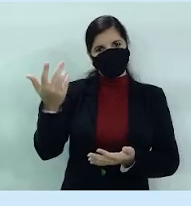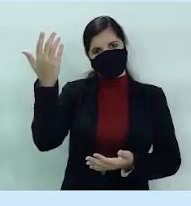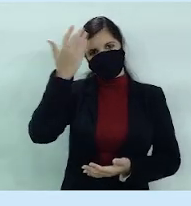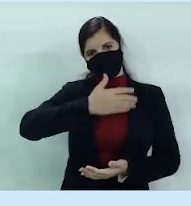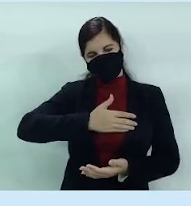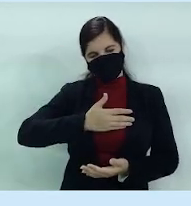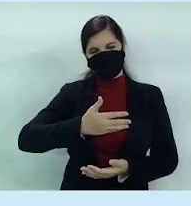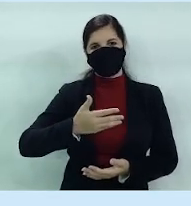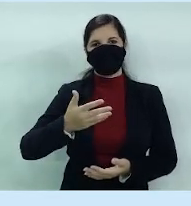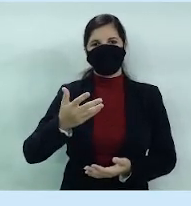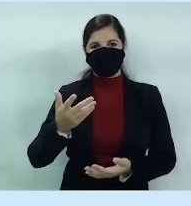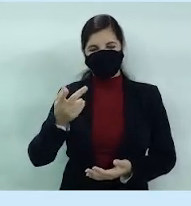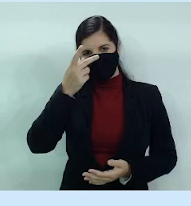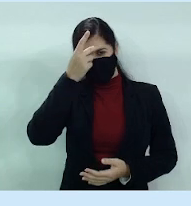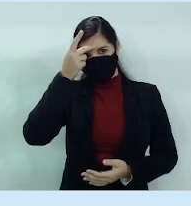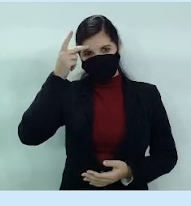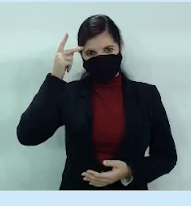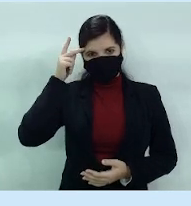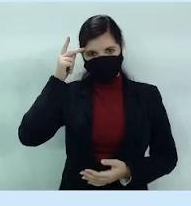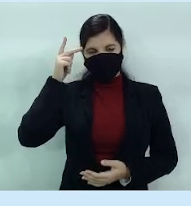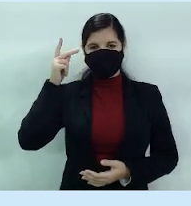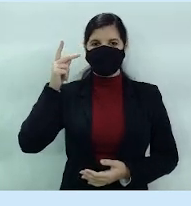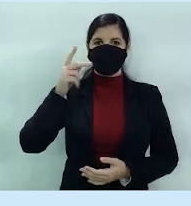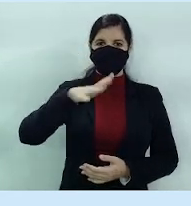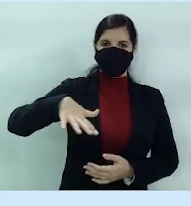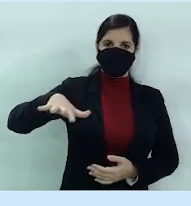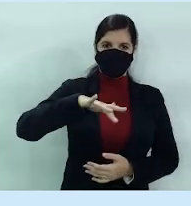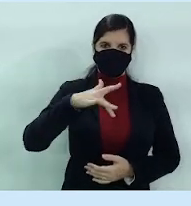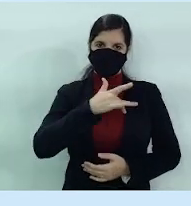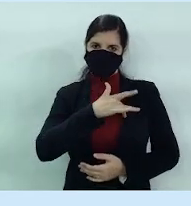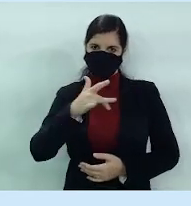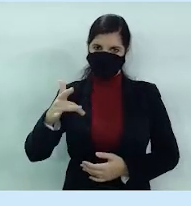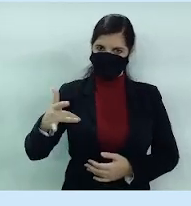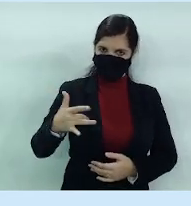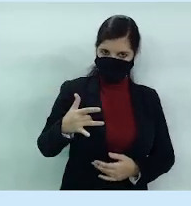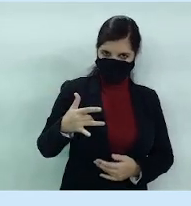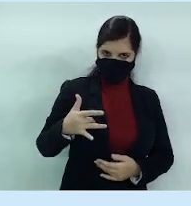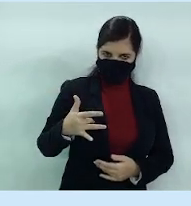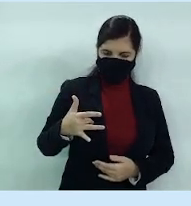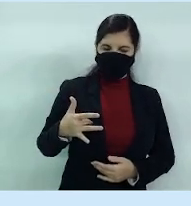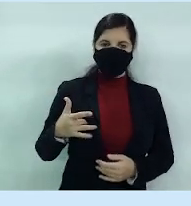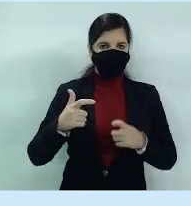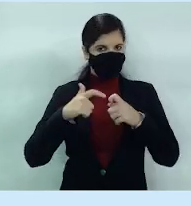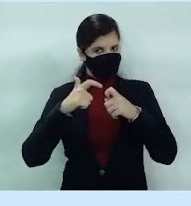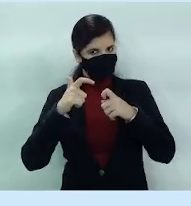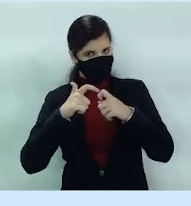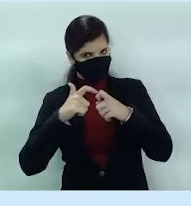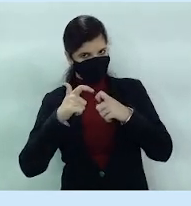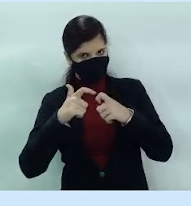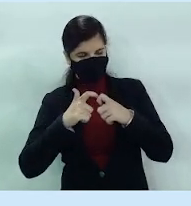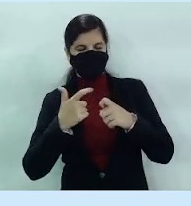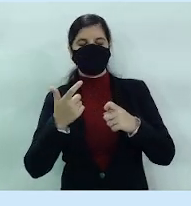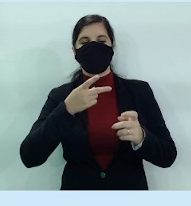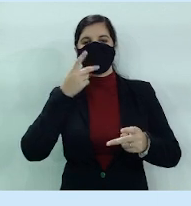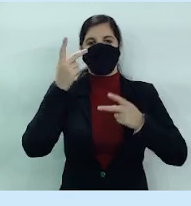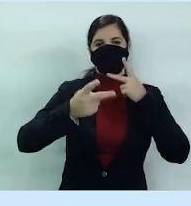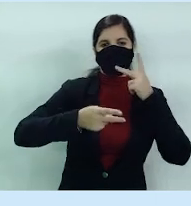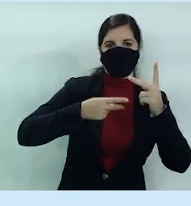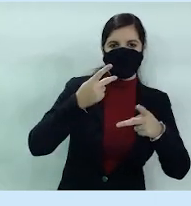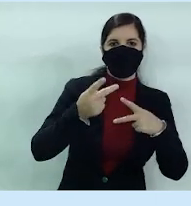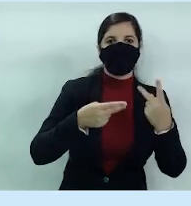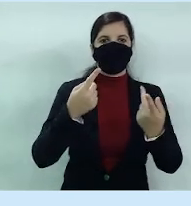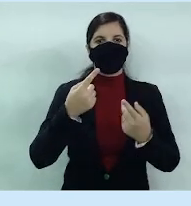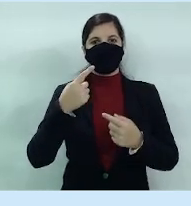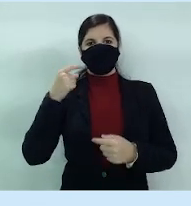marca mostra uma pessoa da área da saúde dentária, né? Um dentista falando, e aí o